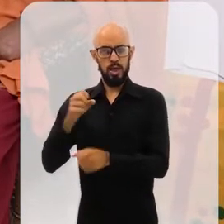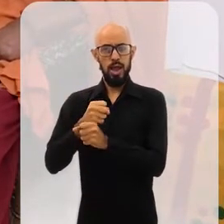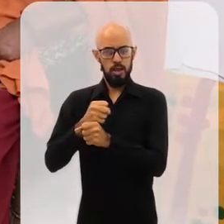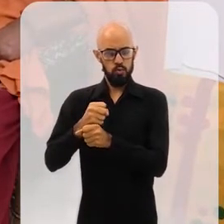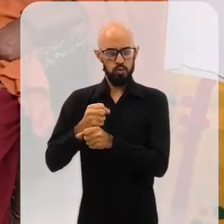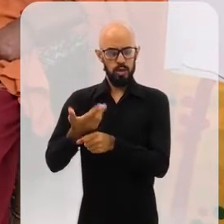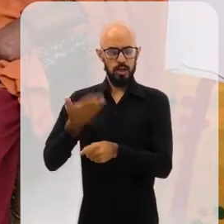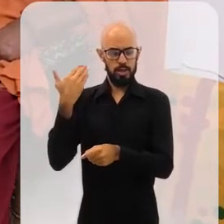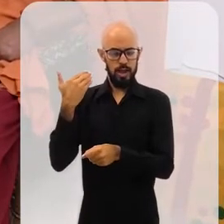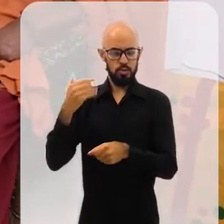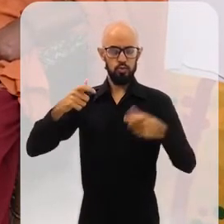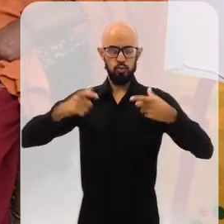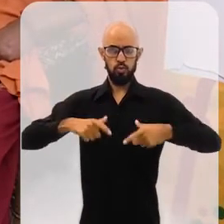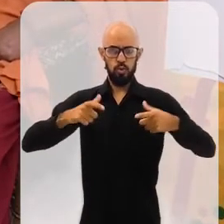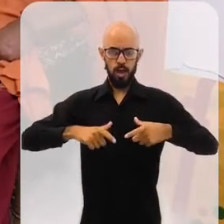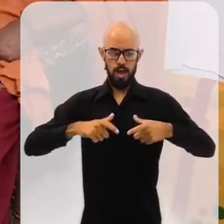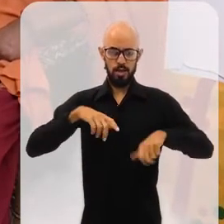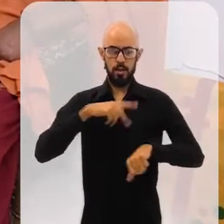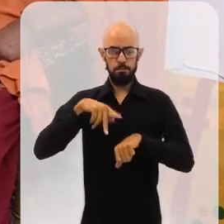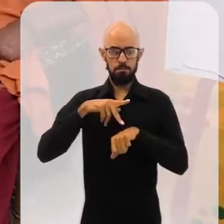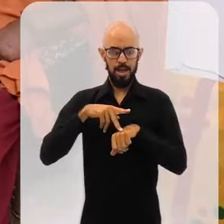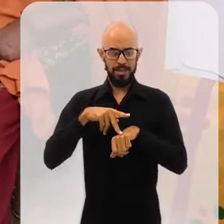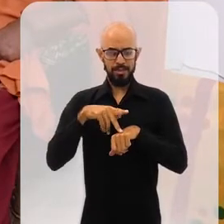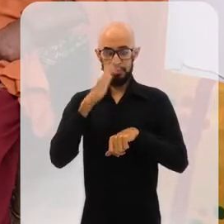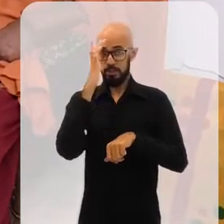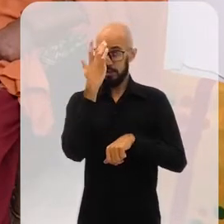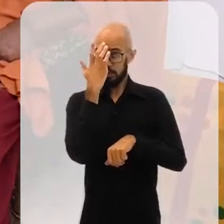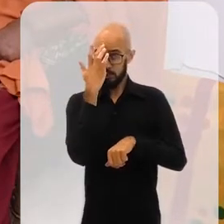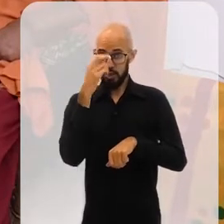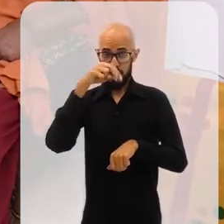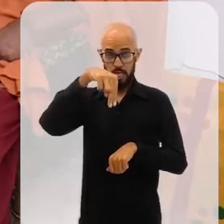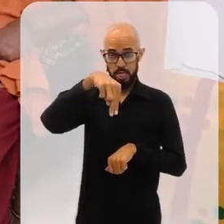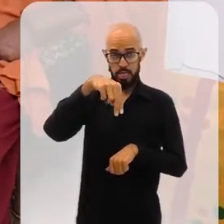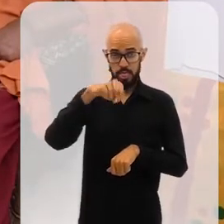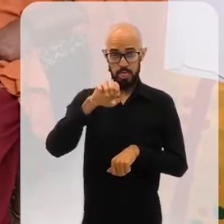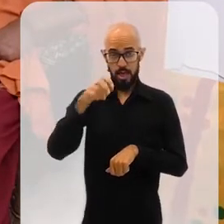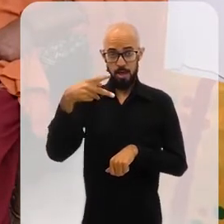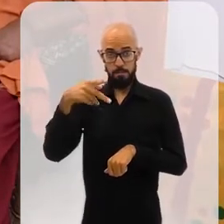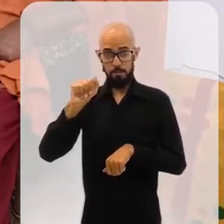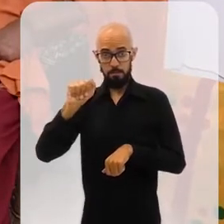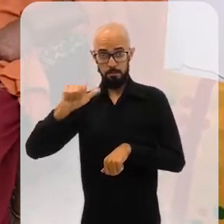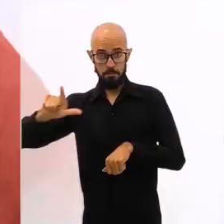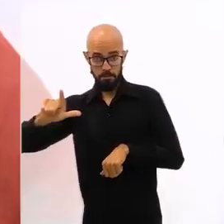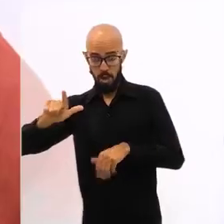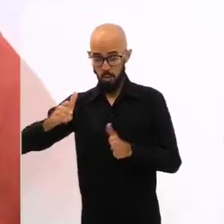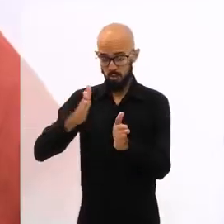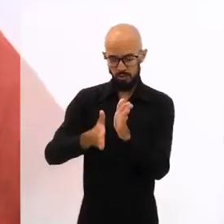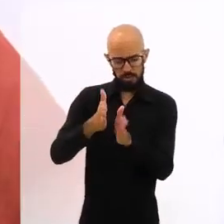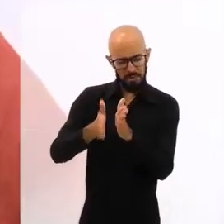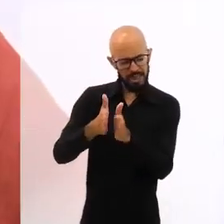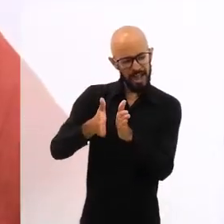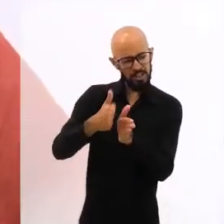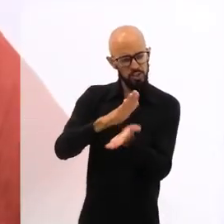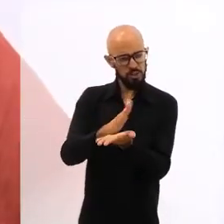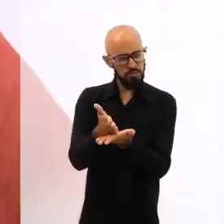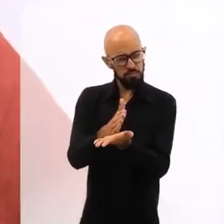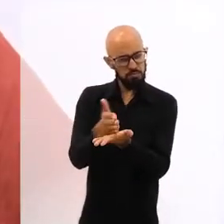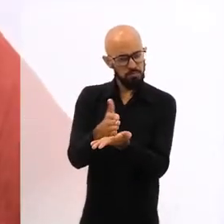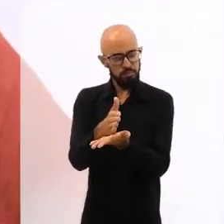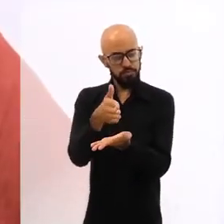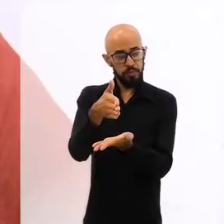região que hoje é a divisa entre a Índia e o Nepal, de uma família